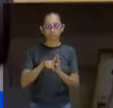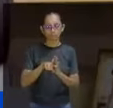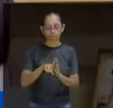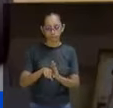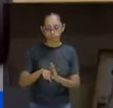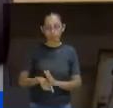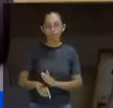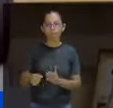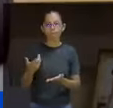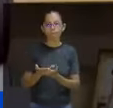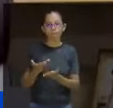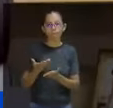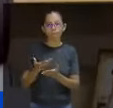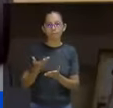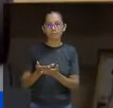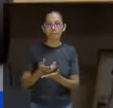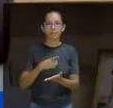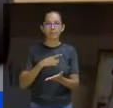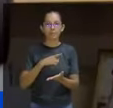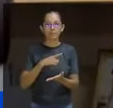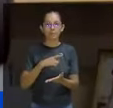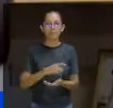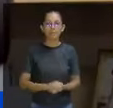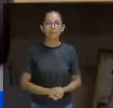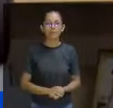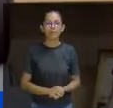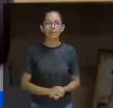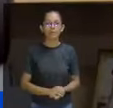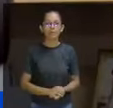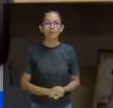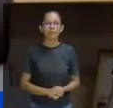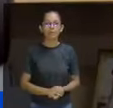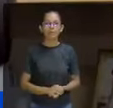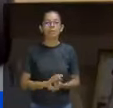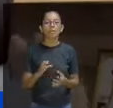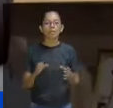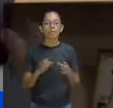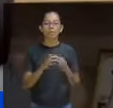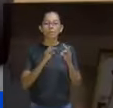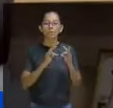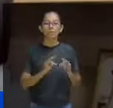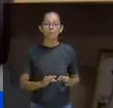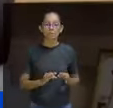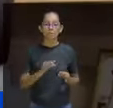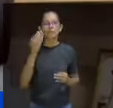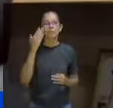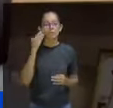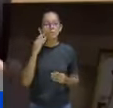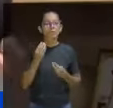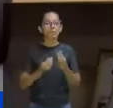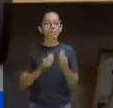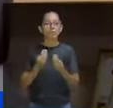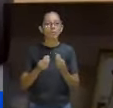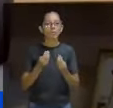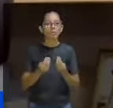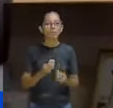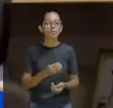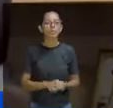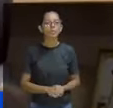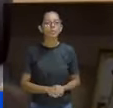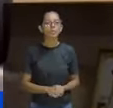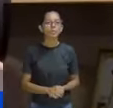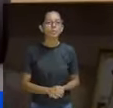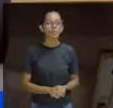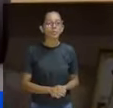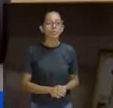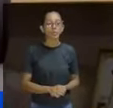da Procuradoria Eleitoral. Ocorre que o núcleo técnico entendeu que essas sentenças trabalhistas, em que pese